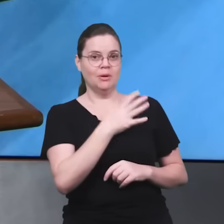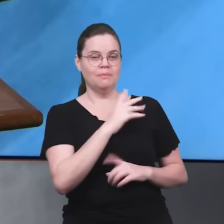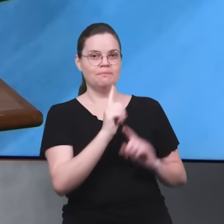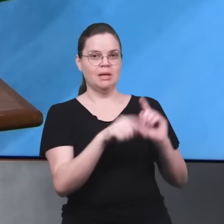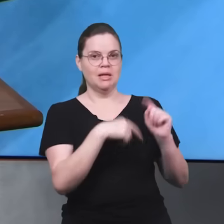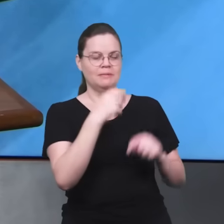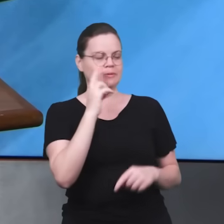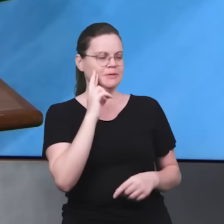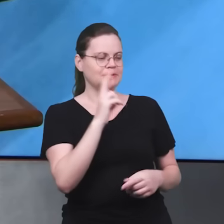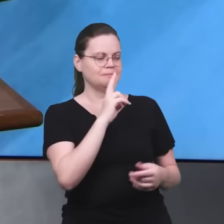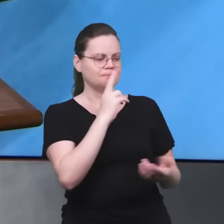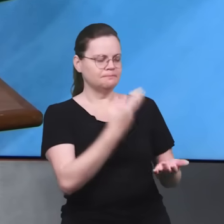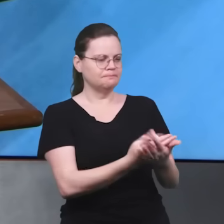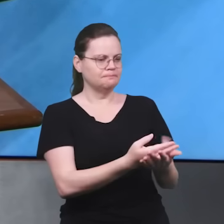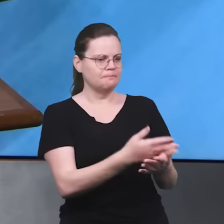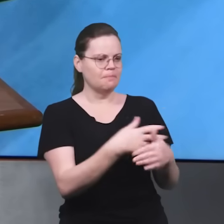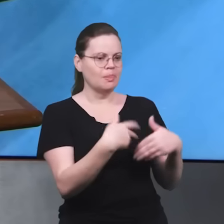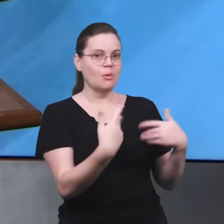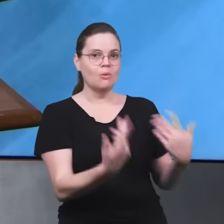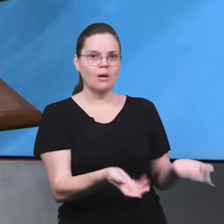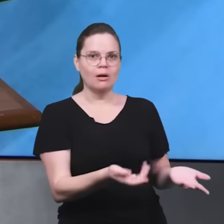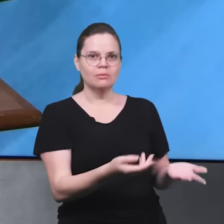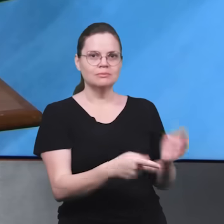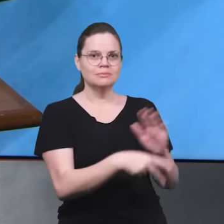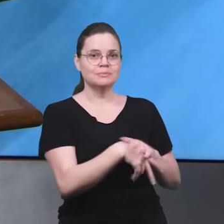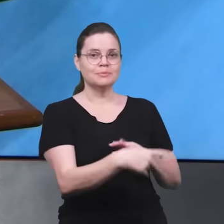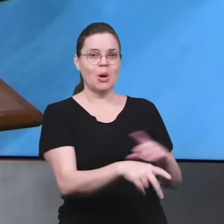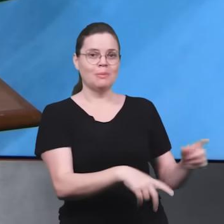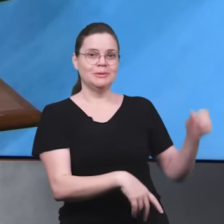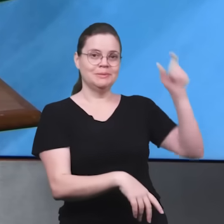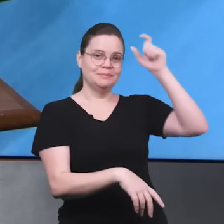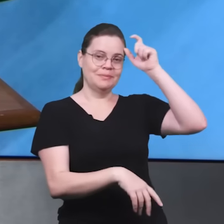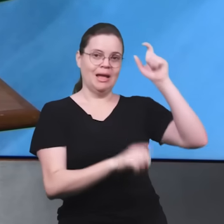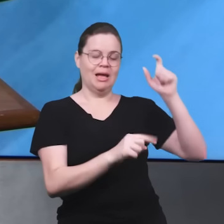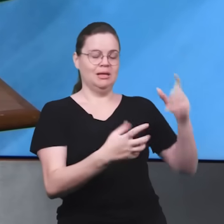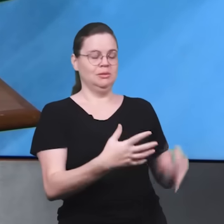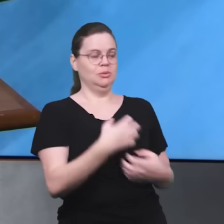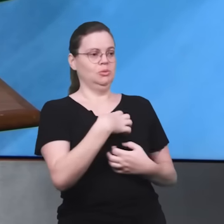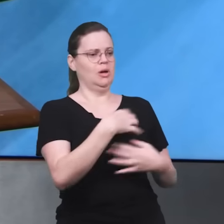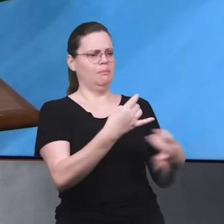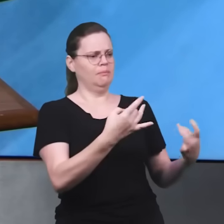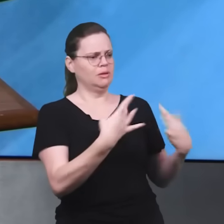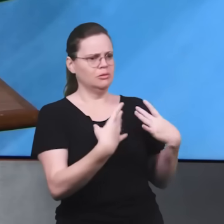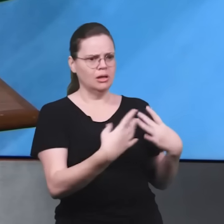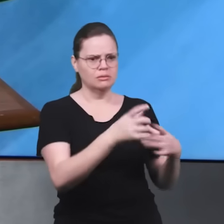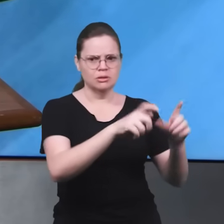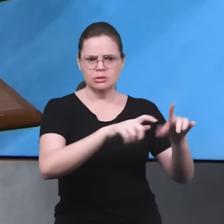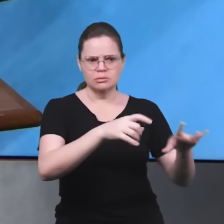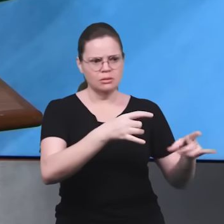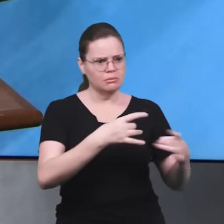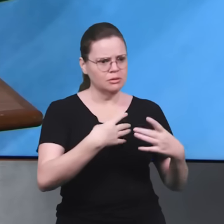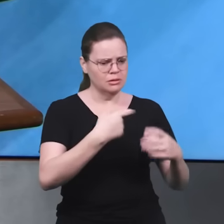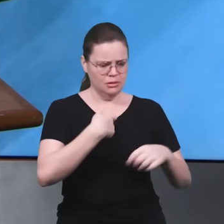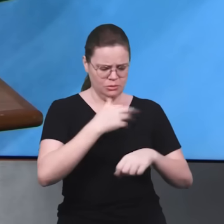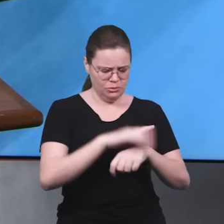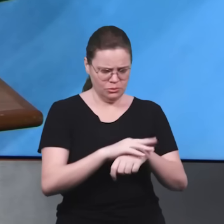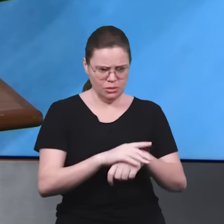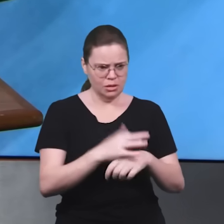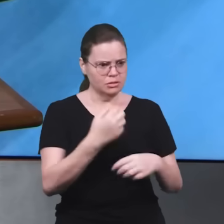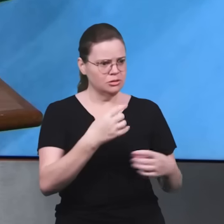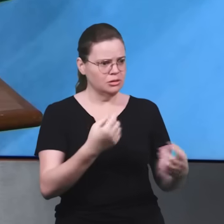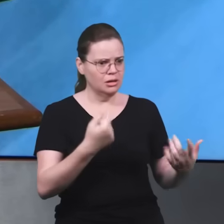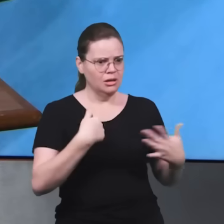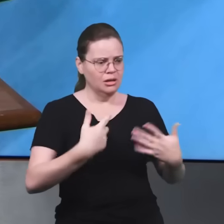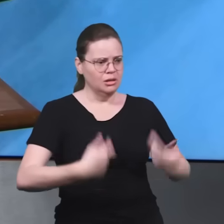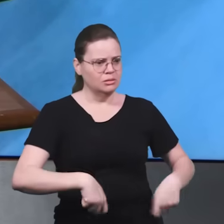os resultados da obra da carne, que foi o abandono, que foi a enfermidade, que foi a fome, que foi